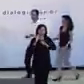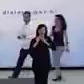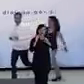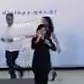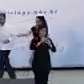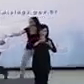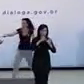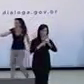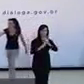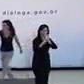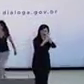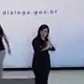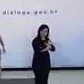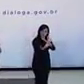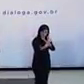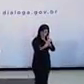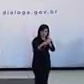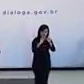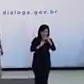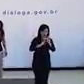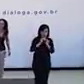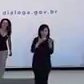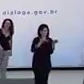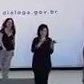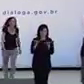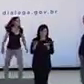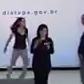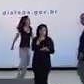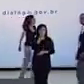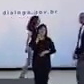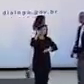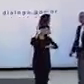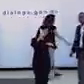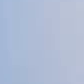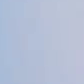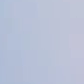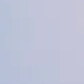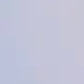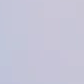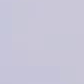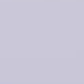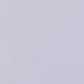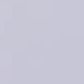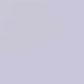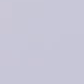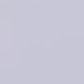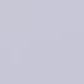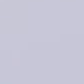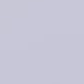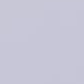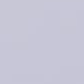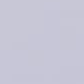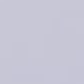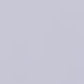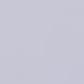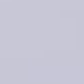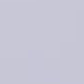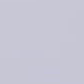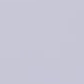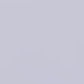plataforma, o Dialoga Brasil. A palavra está com o senhor, ministro. Boa tarde. Uma alegria enorme